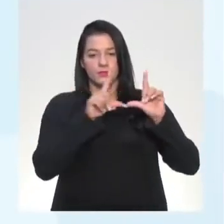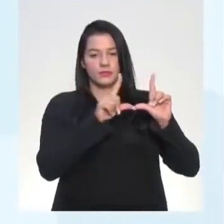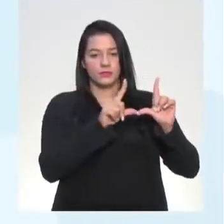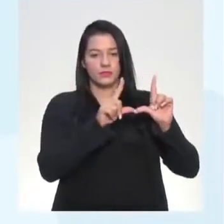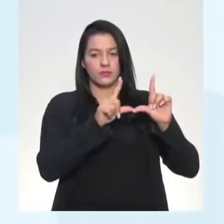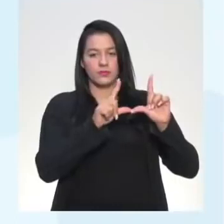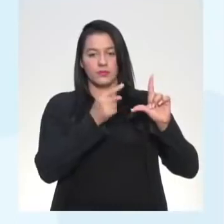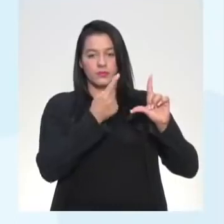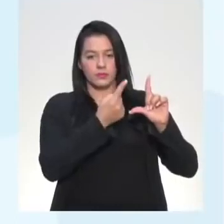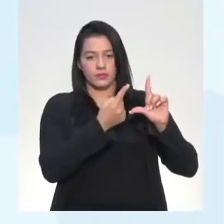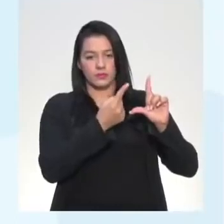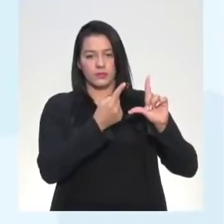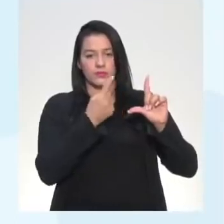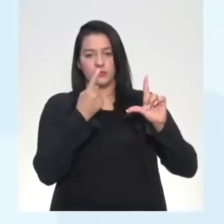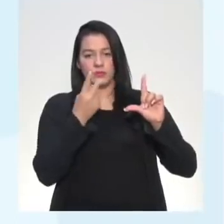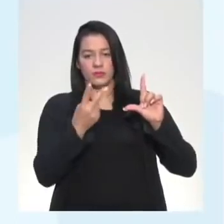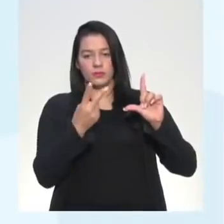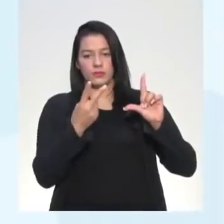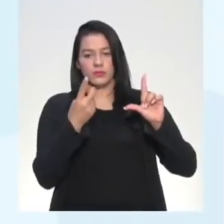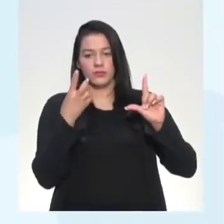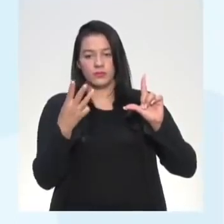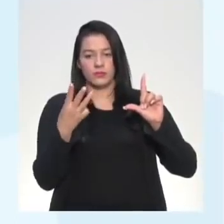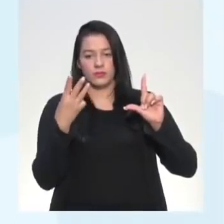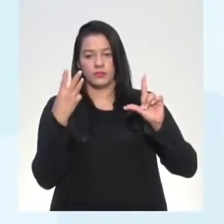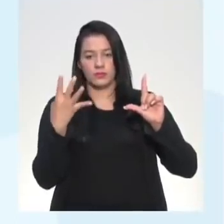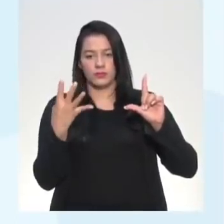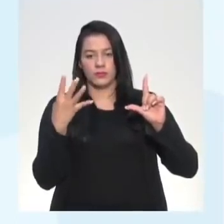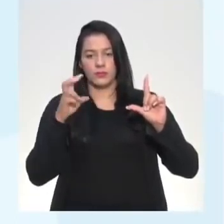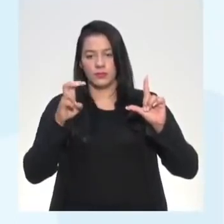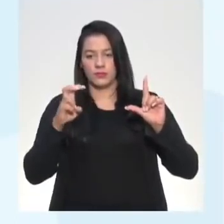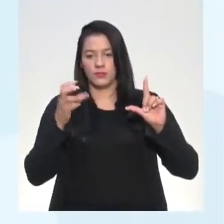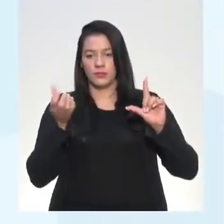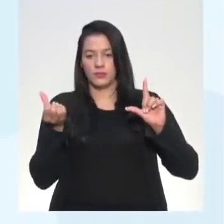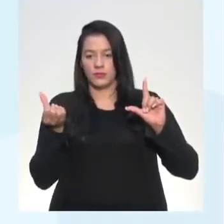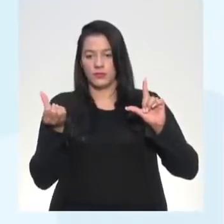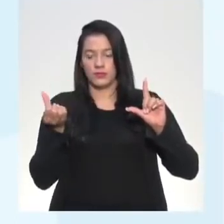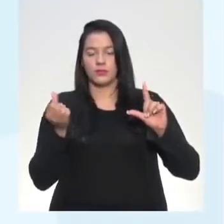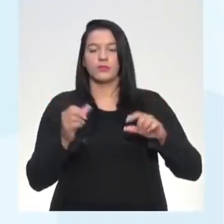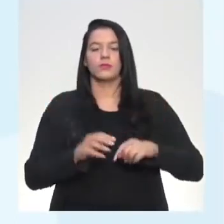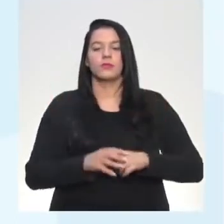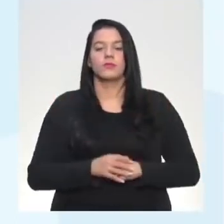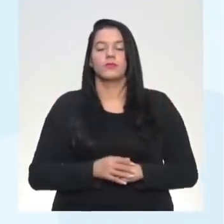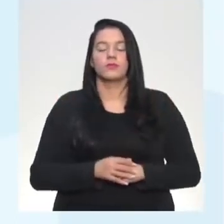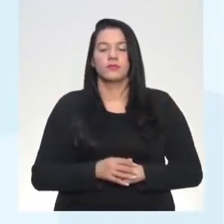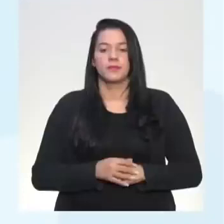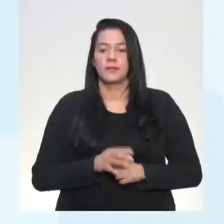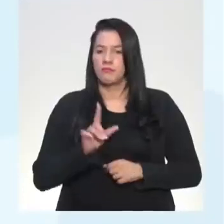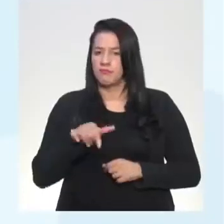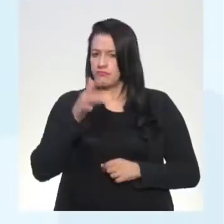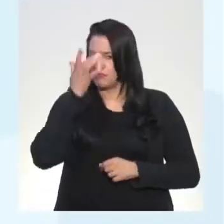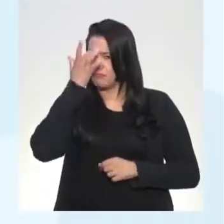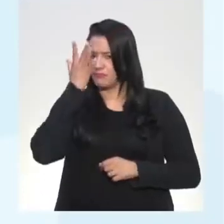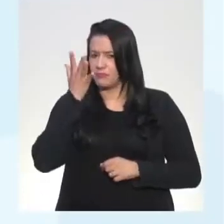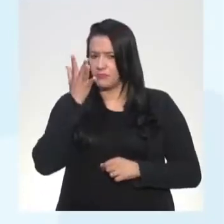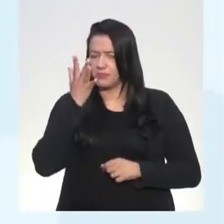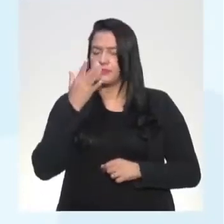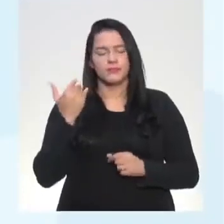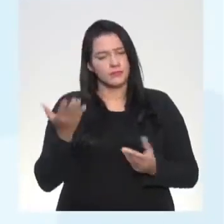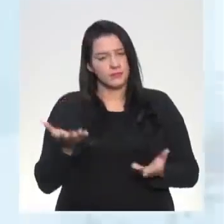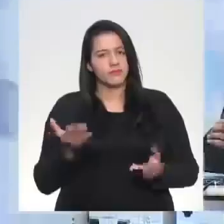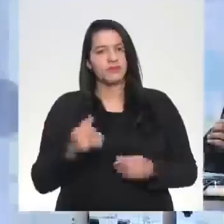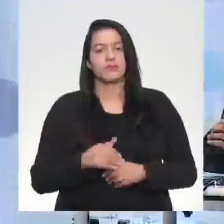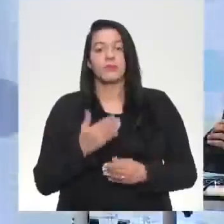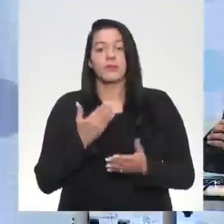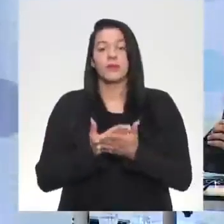Vou até marcar aqui, ó. 1, 2, 3, 4, 5, 6. Muito fácil, né? Gente, nossa aula